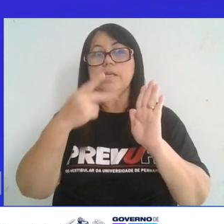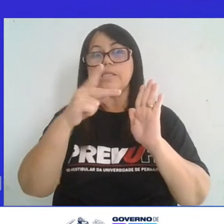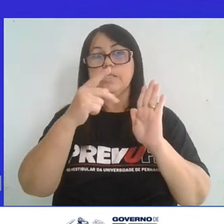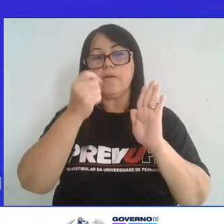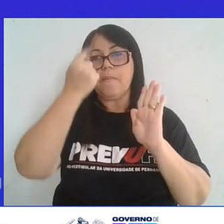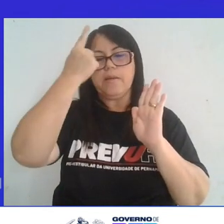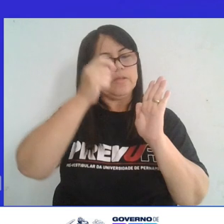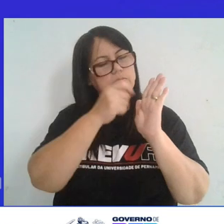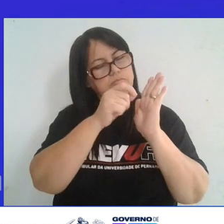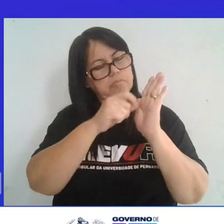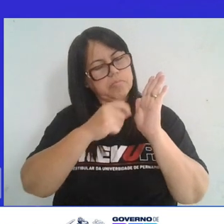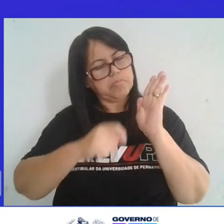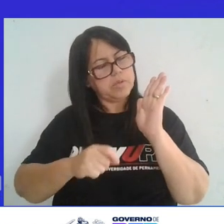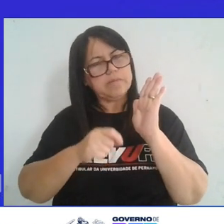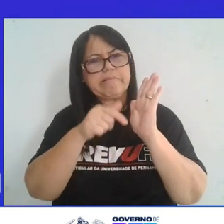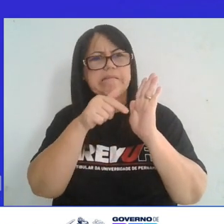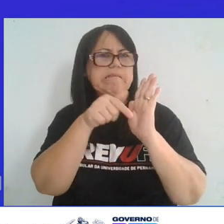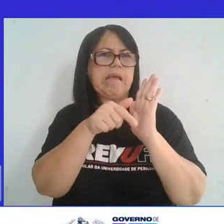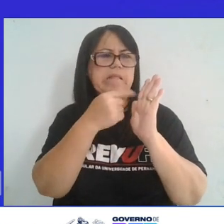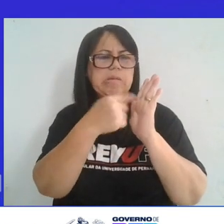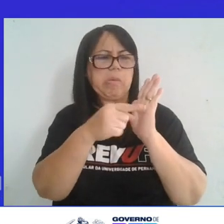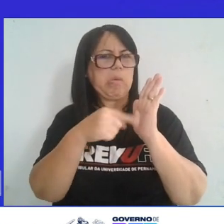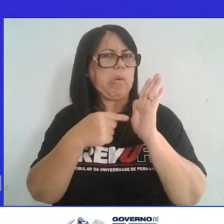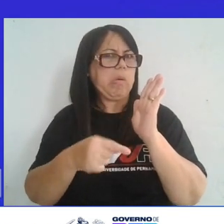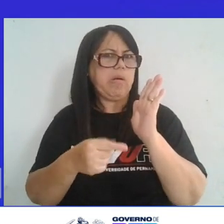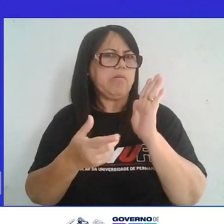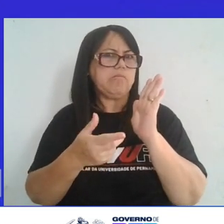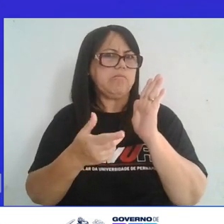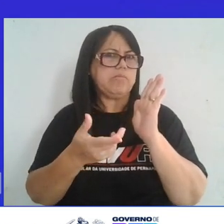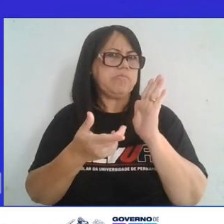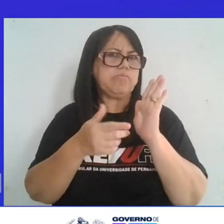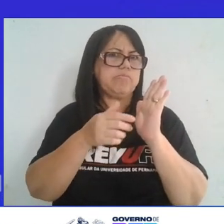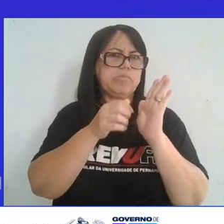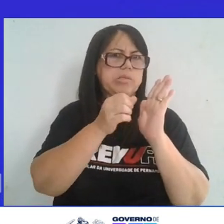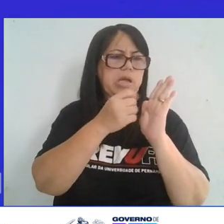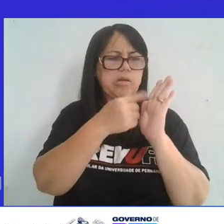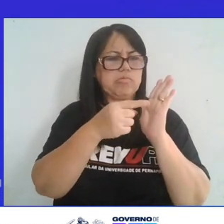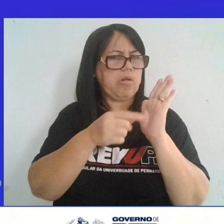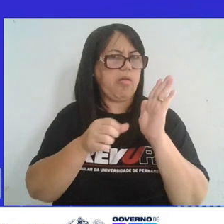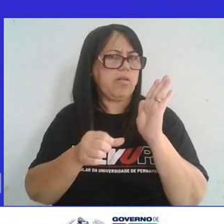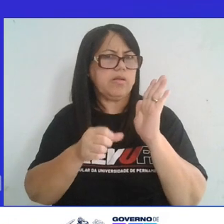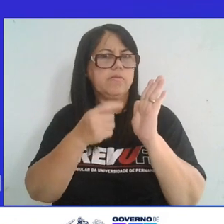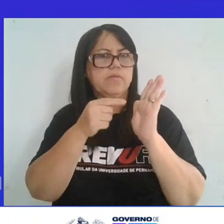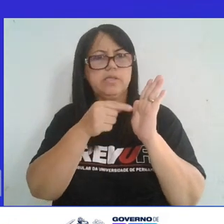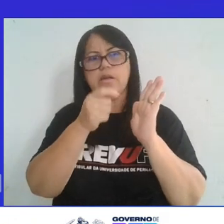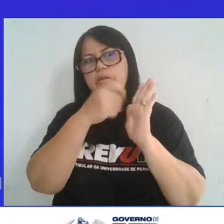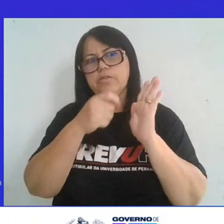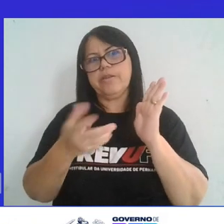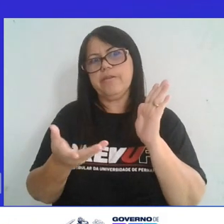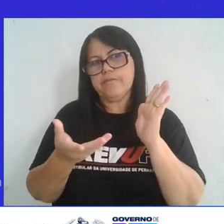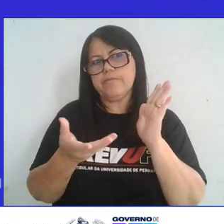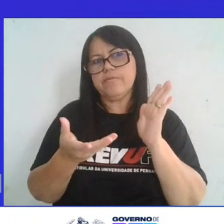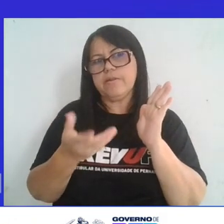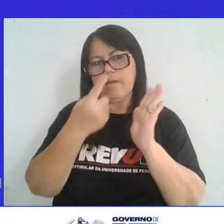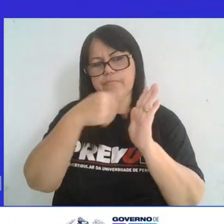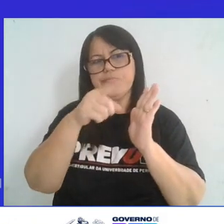o seu texto é anulado porque ele tem menos de 7 linhas, né? 7 ou menos, né, de 7 linhas para correção,